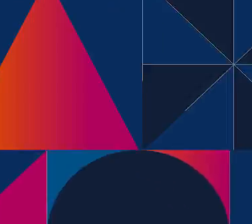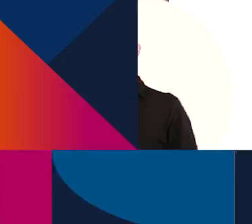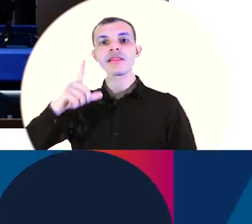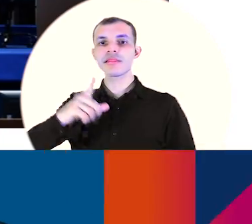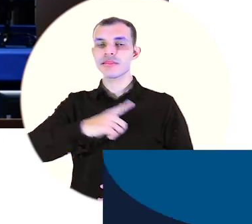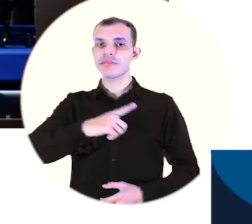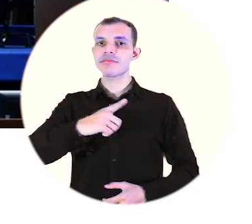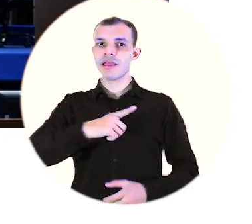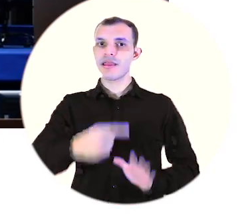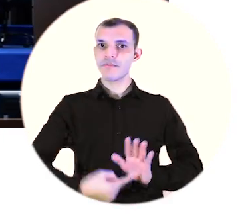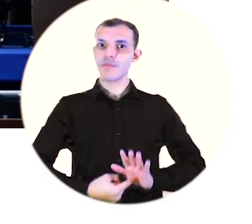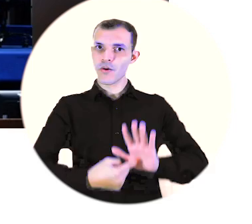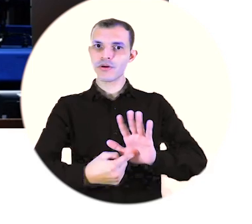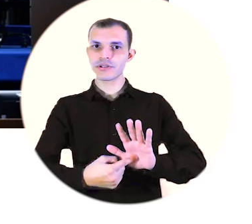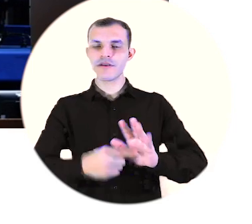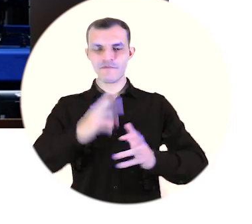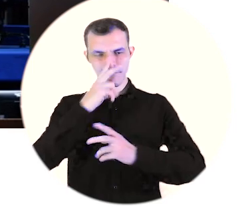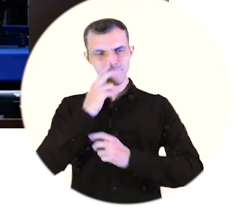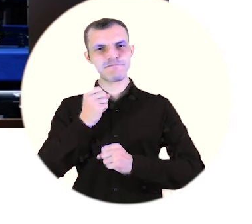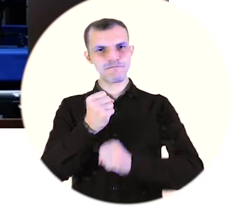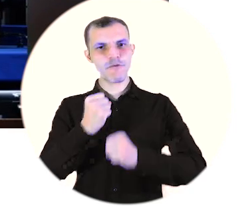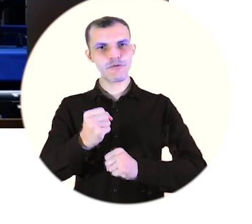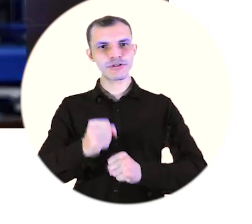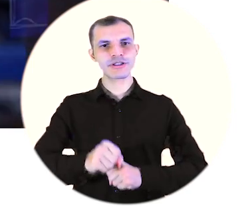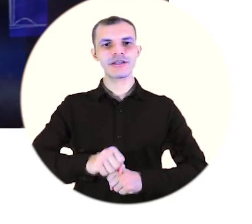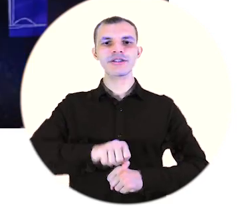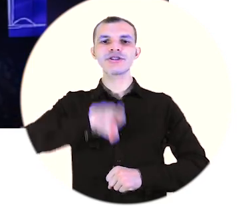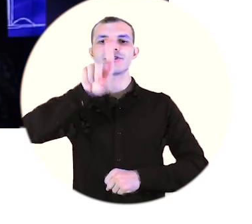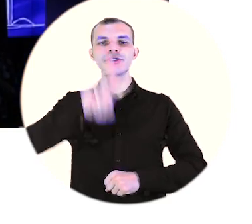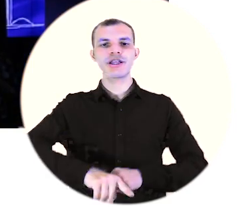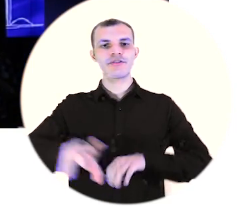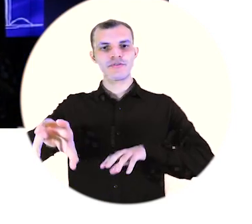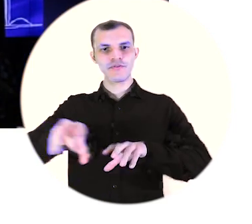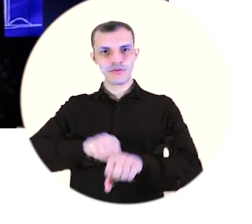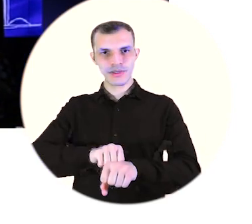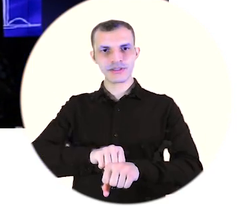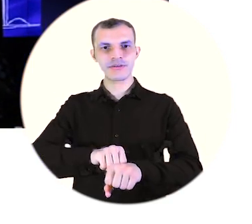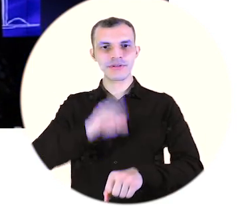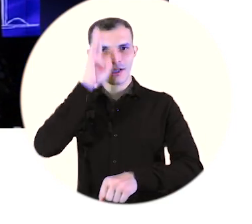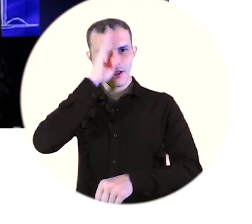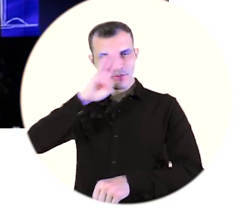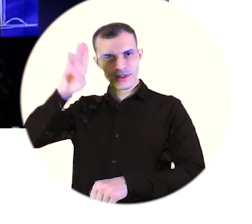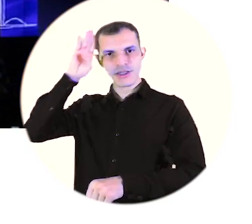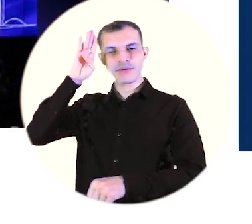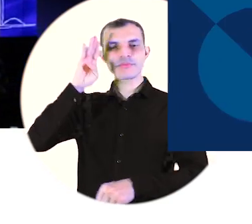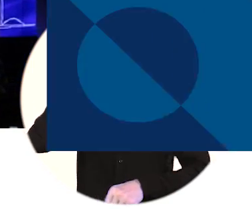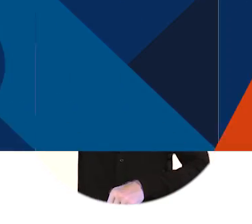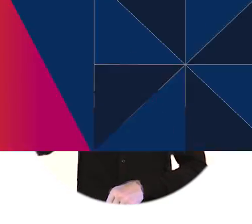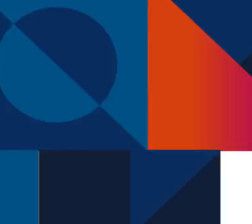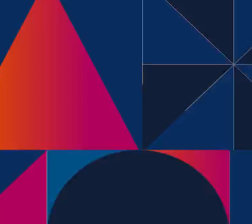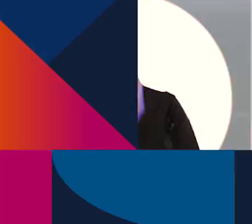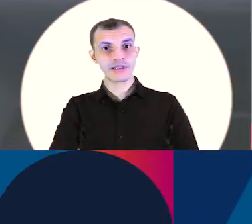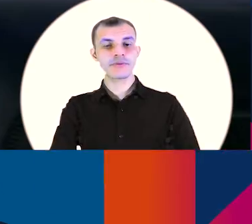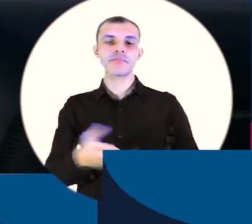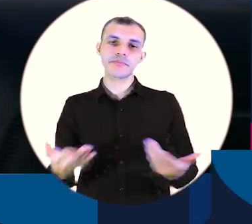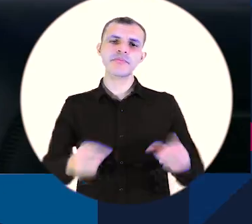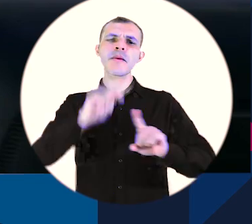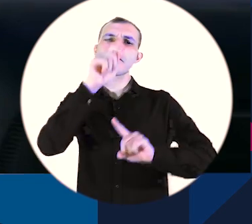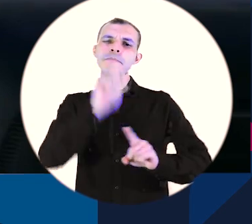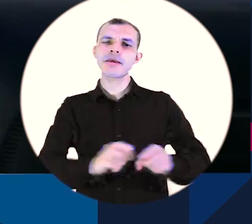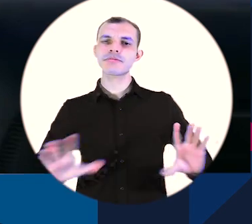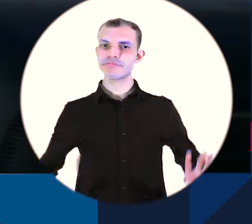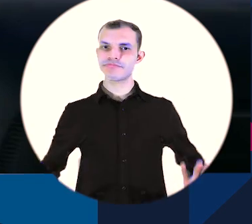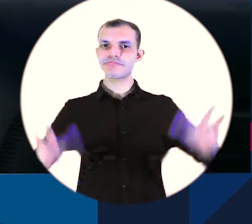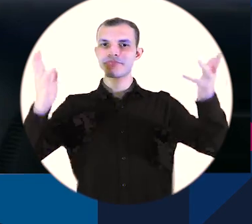advogados retroalimenta a força atrativa de graduação em Direito, que continua a convocar gerações de brasileiros. No mês em